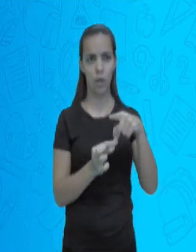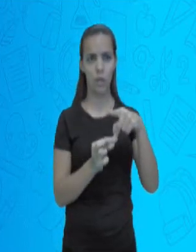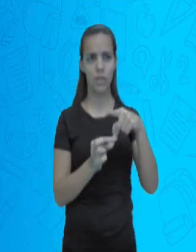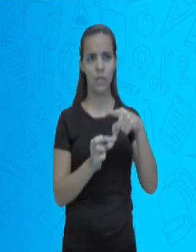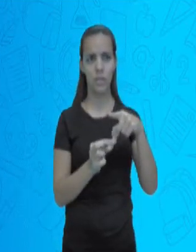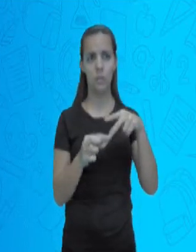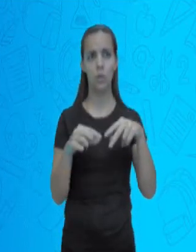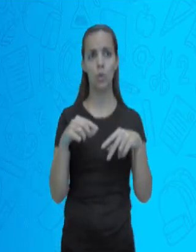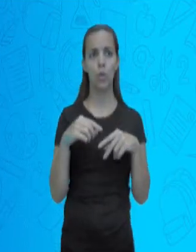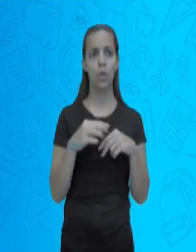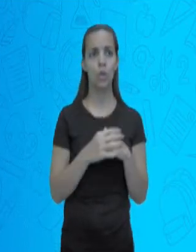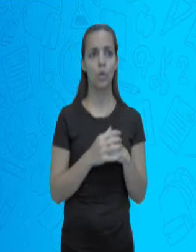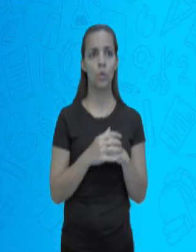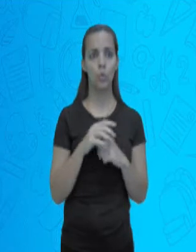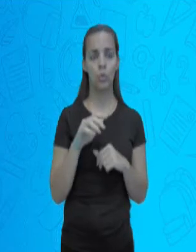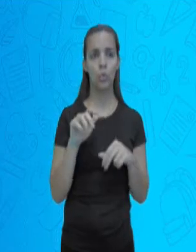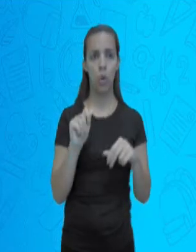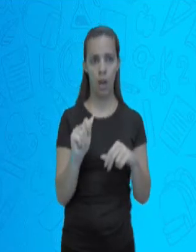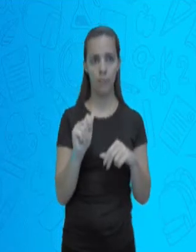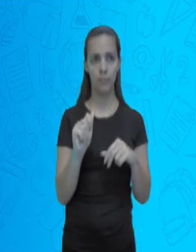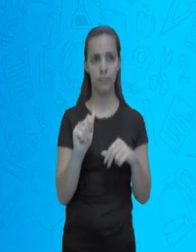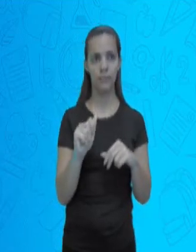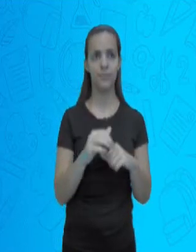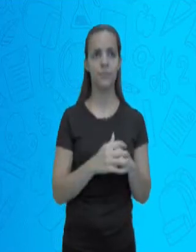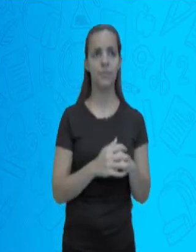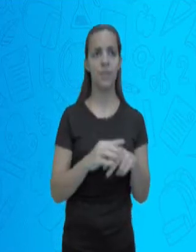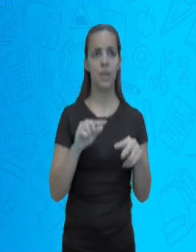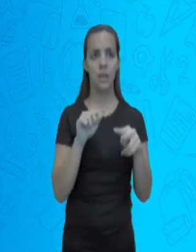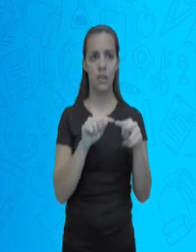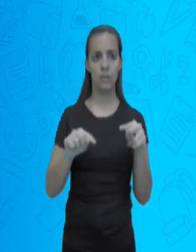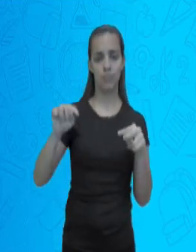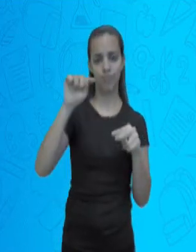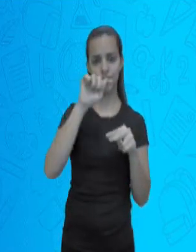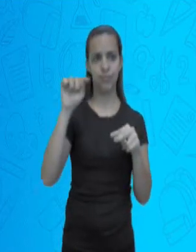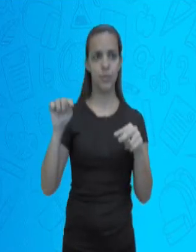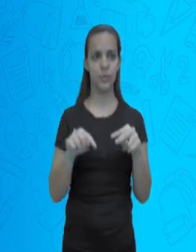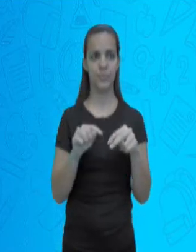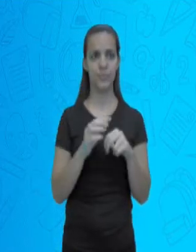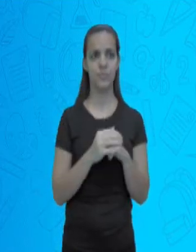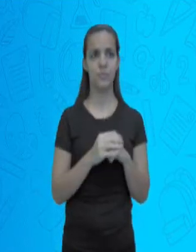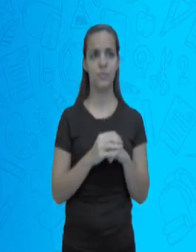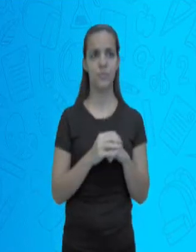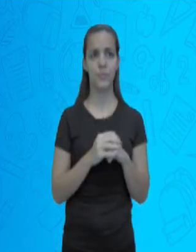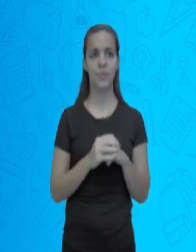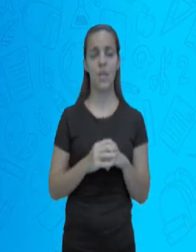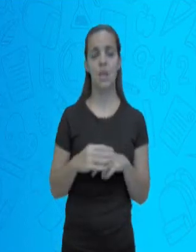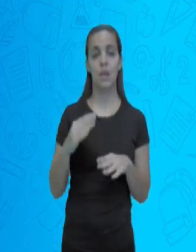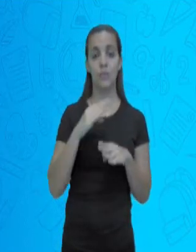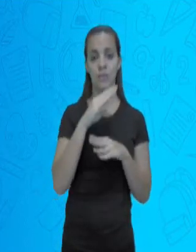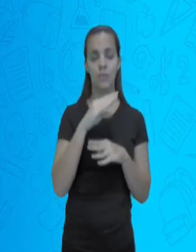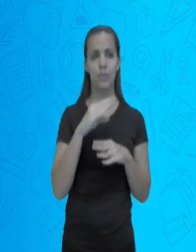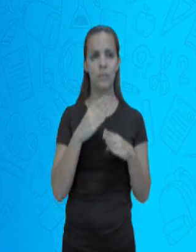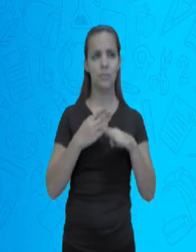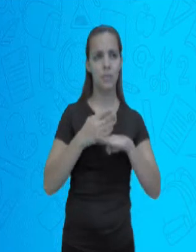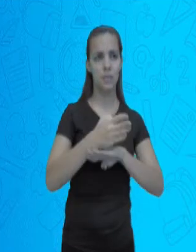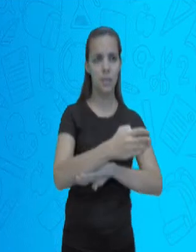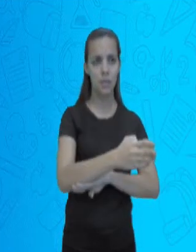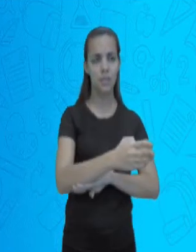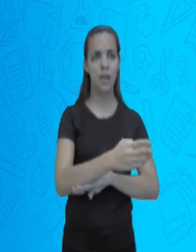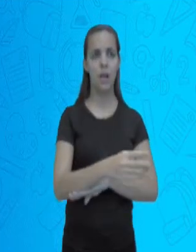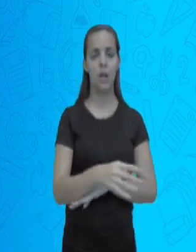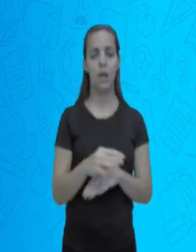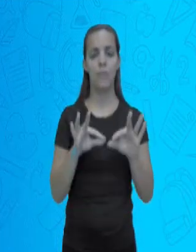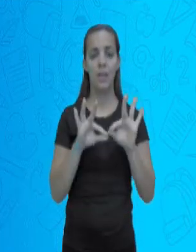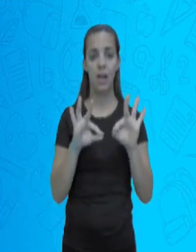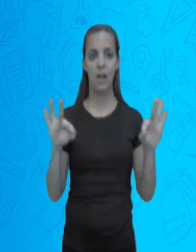arco aqui. A união dos dois arcos, direita e esquerda, eu vou traçar um segmento de reta,